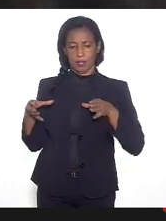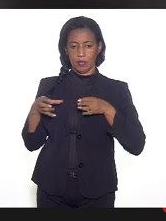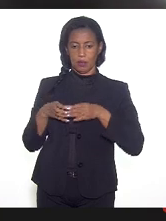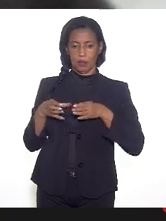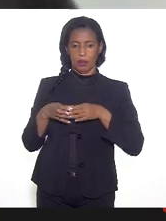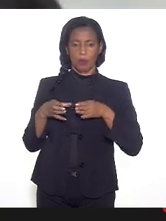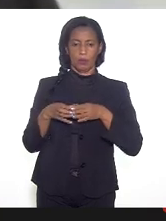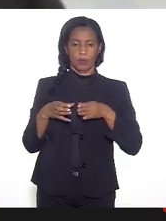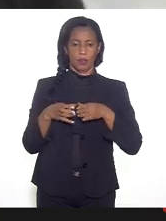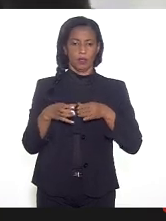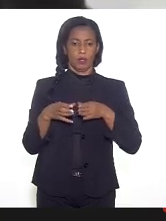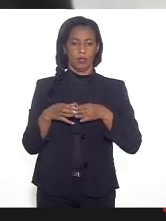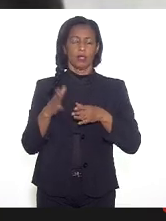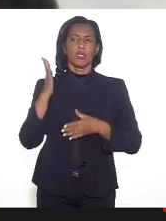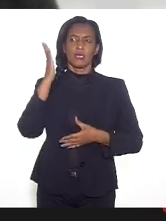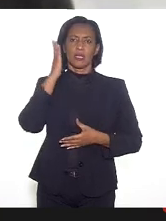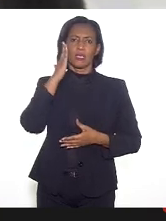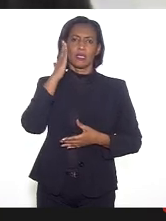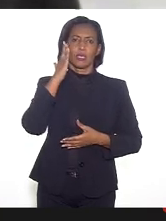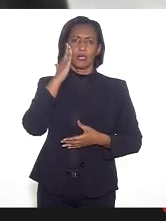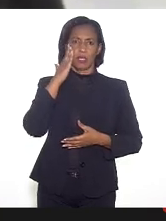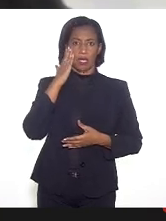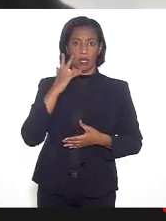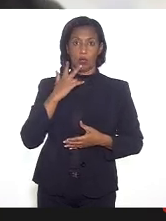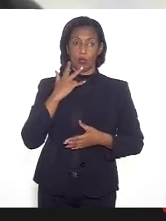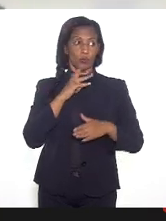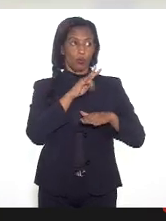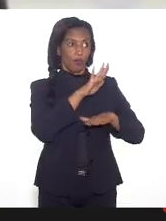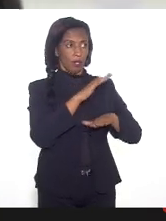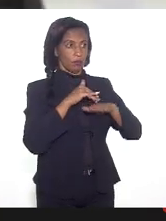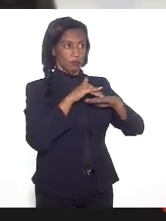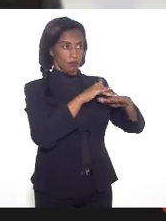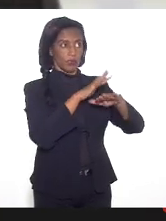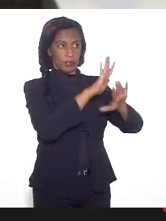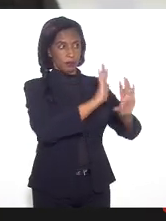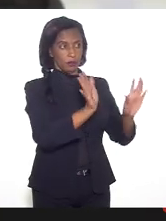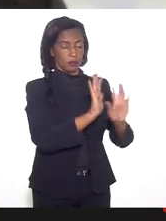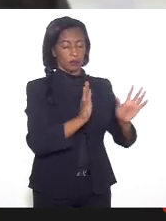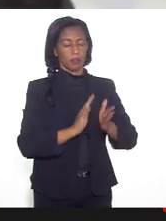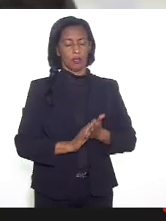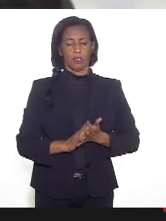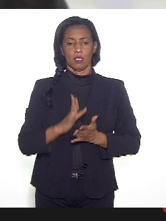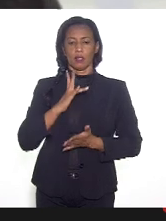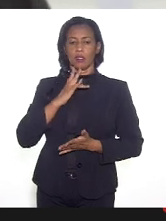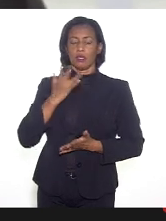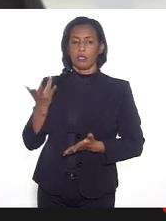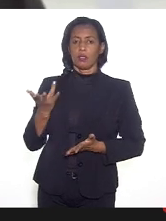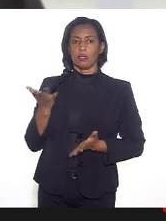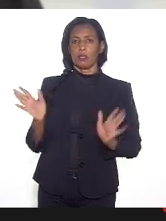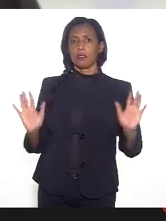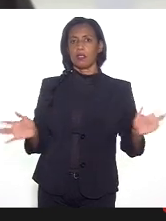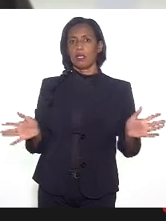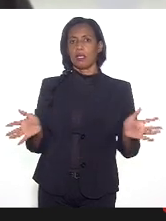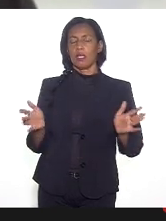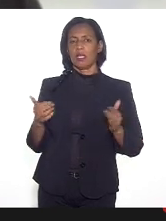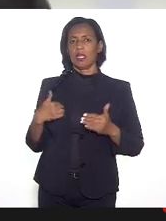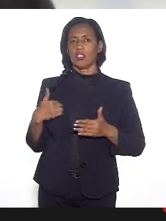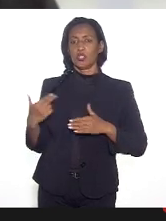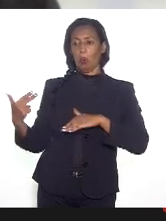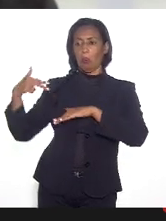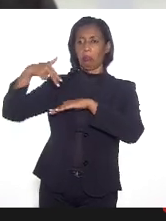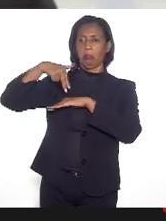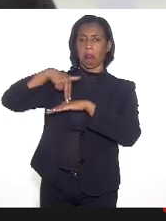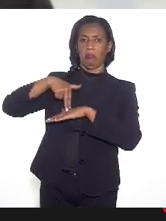sem que a gente utilize, não estou falando que Vossa Excelência está fazendo isso não, tá, Ratinho? Mas que, sem que a gente utilize como palanque